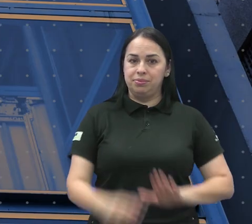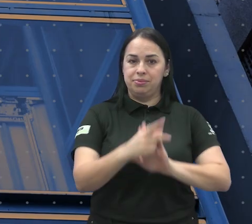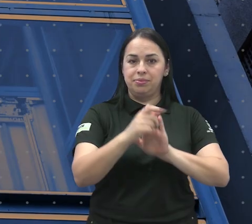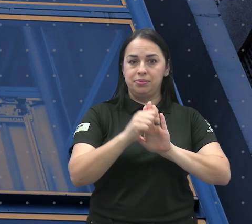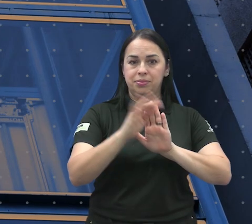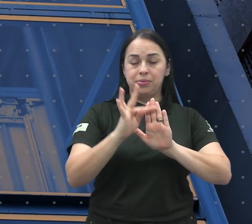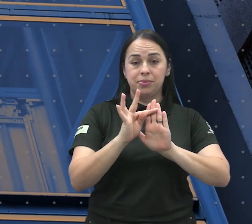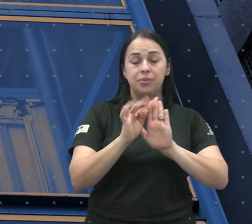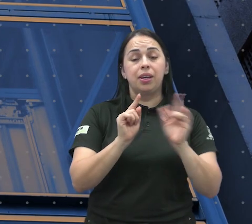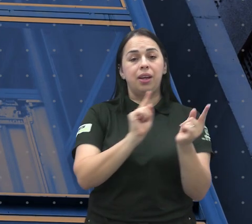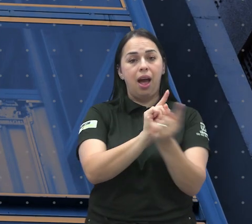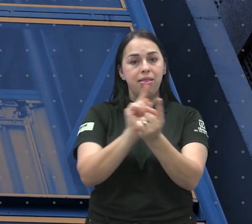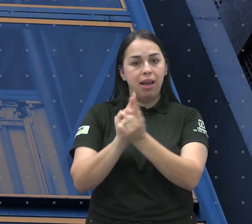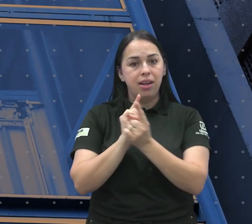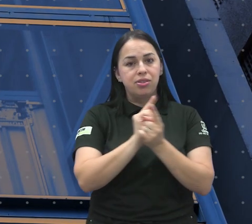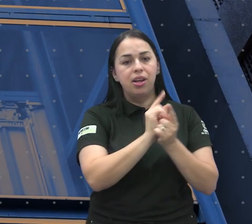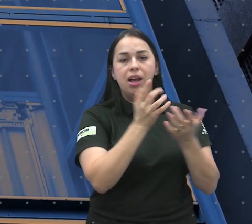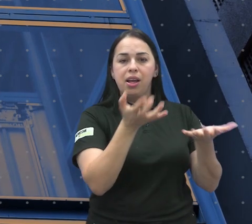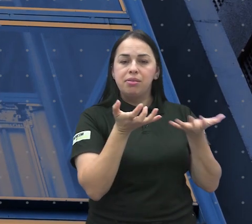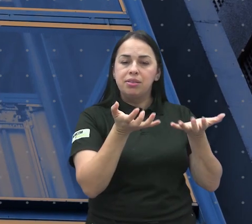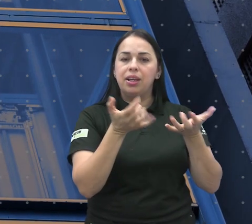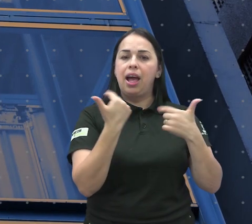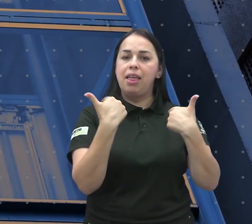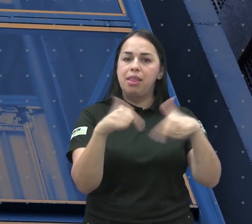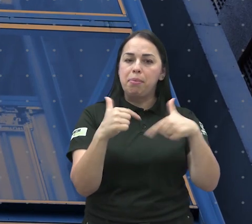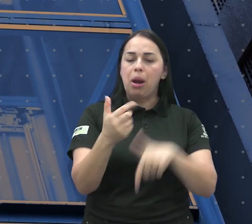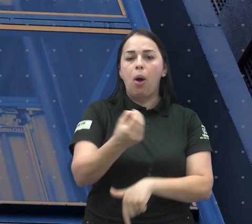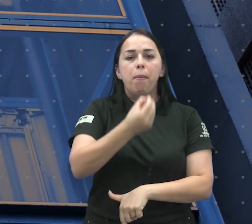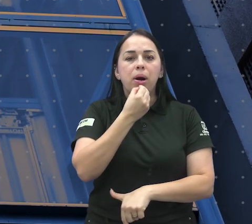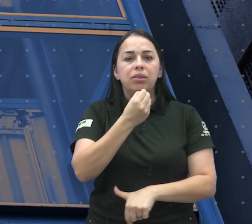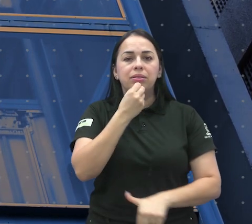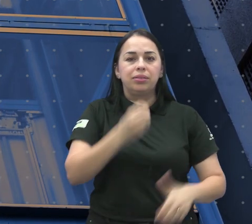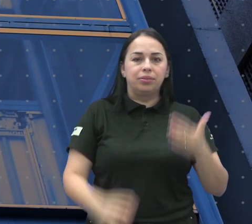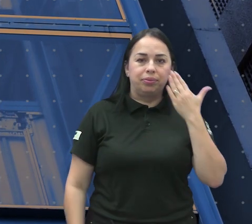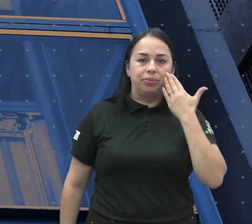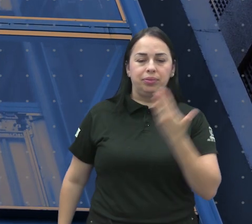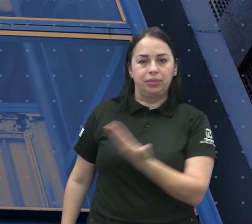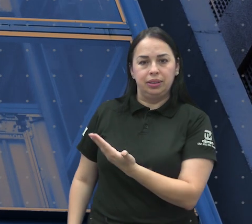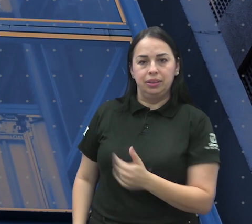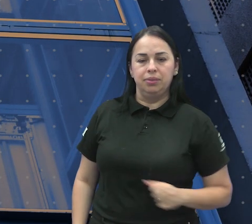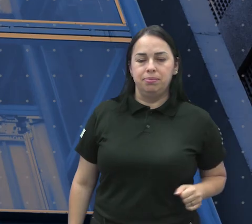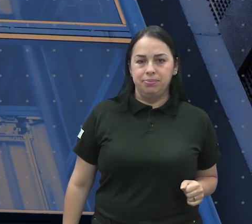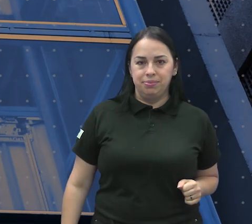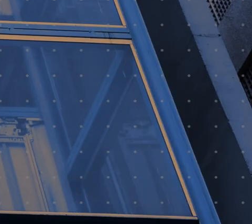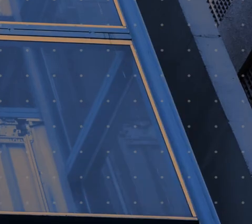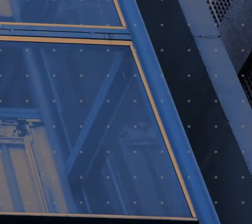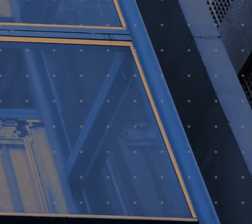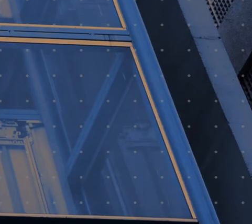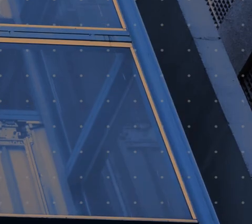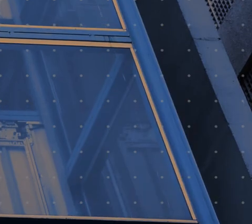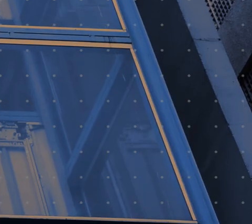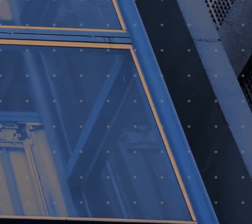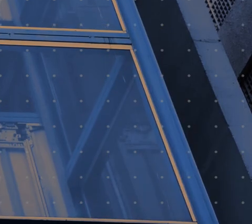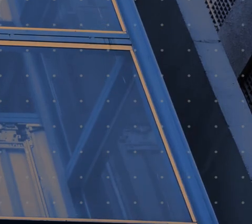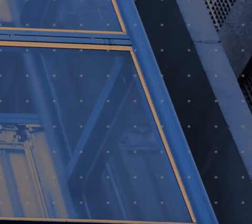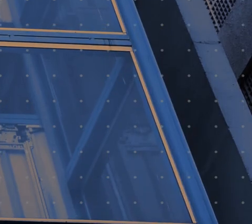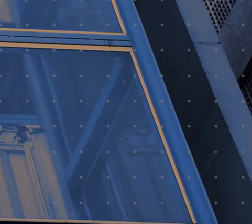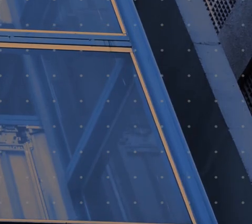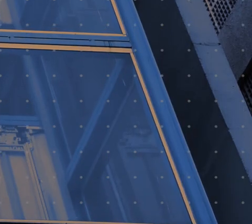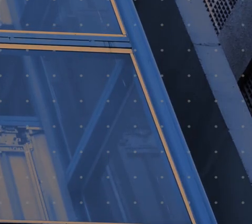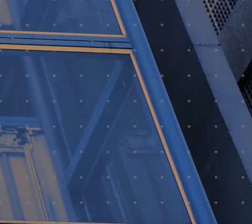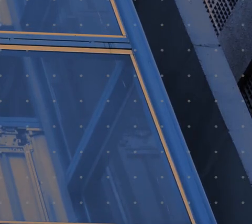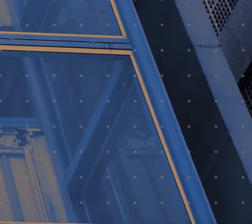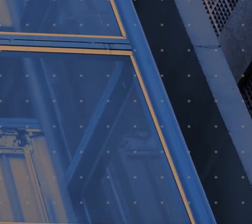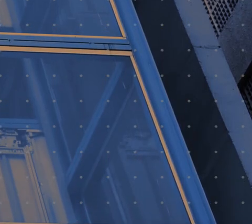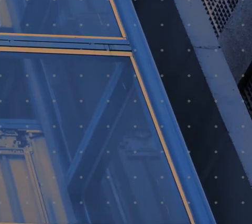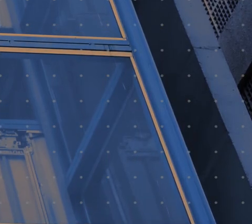O PAT, Posto de Atendimento ao Trabalhador de São José dos Campos, tem oportunidade de emprego para açougueiro,